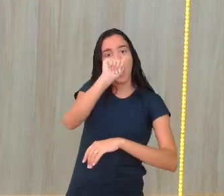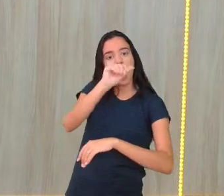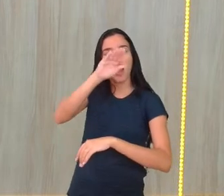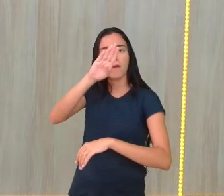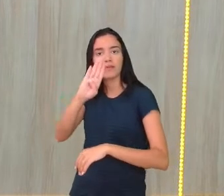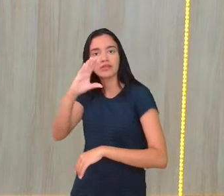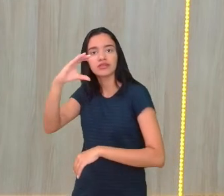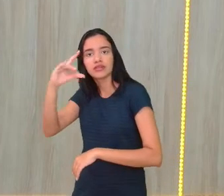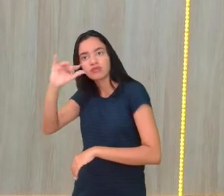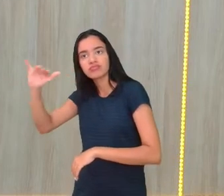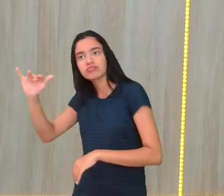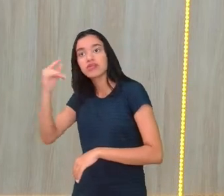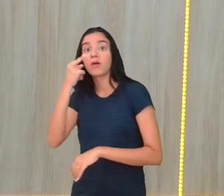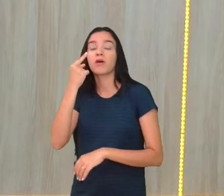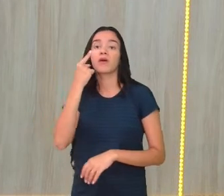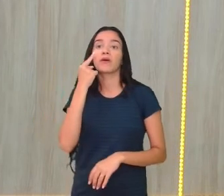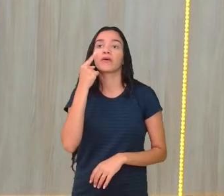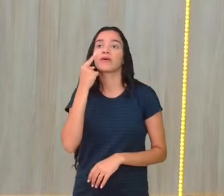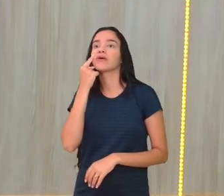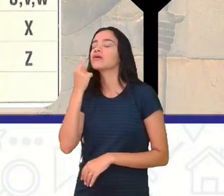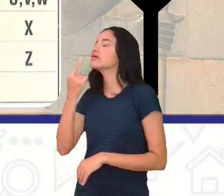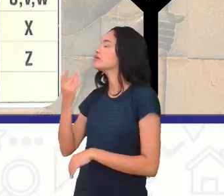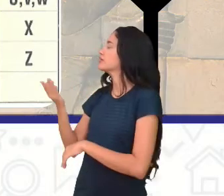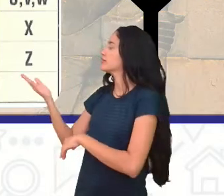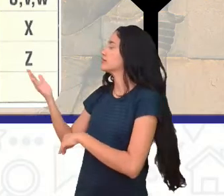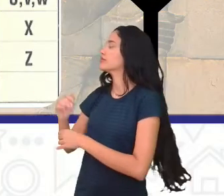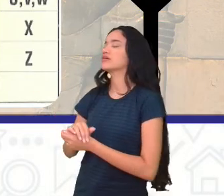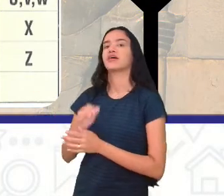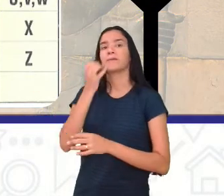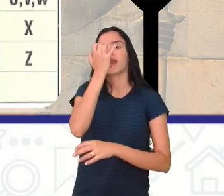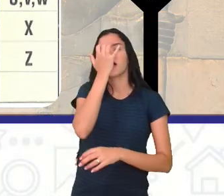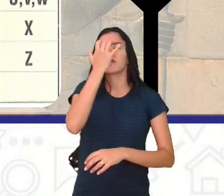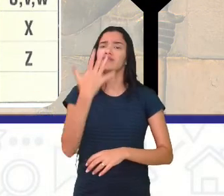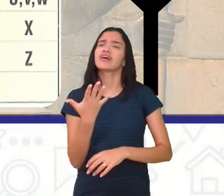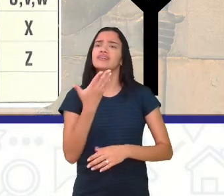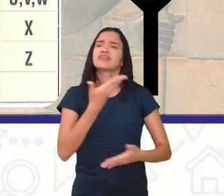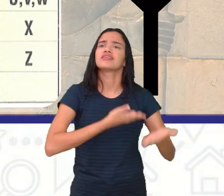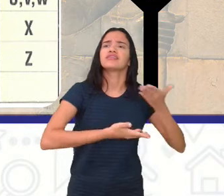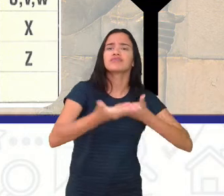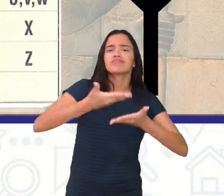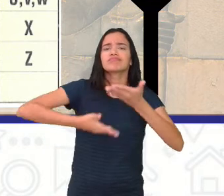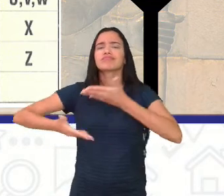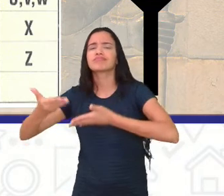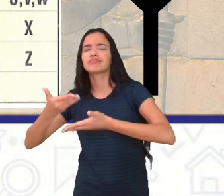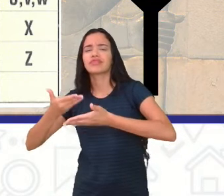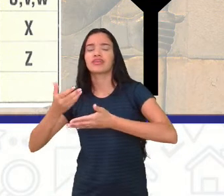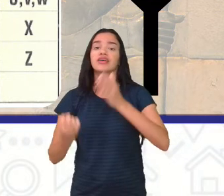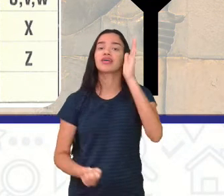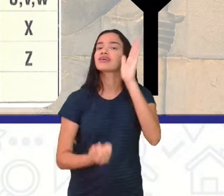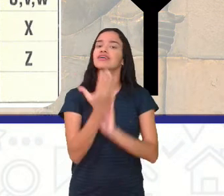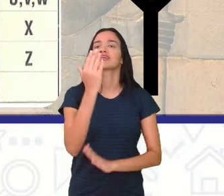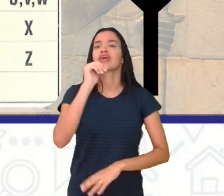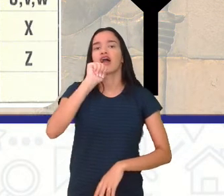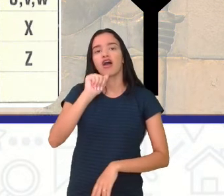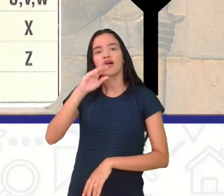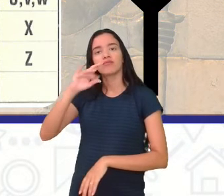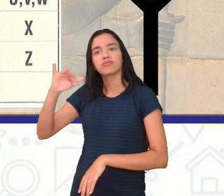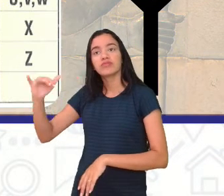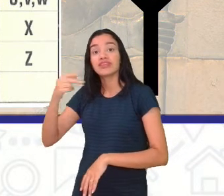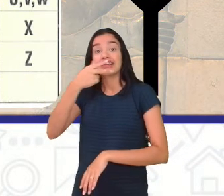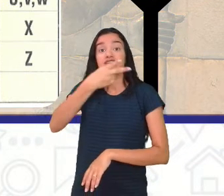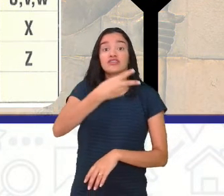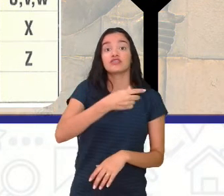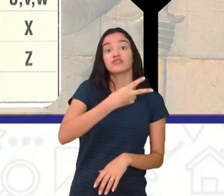Eu coloquei aqui, ó, para facilitar as transações comerciais, criaram um alfabeto de